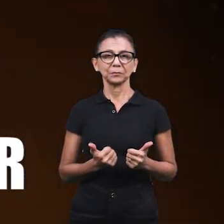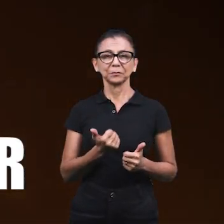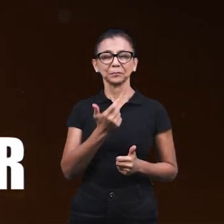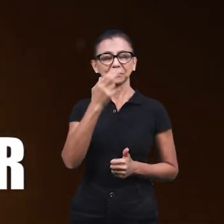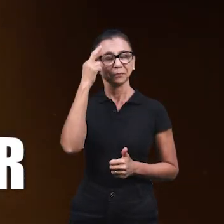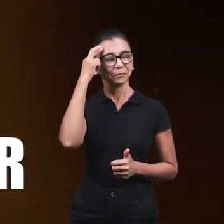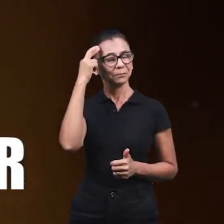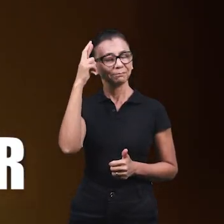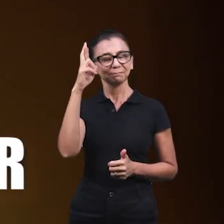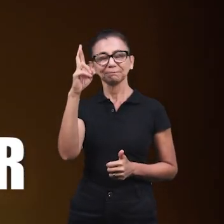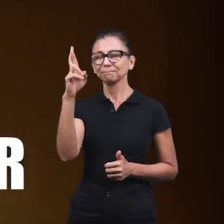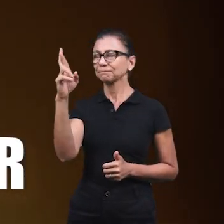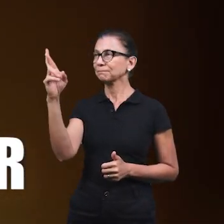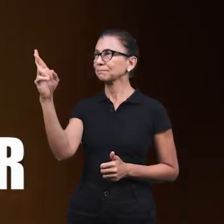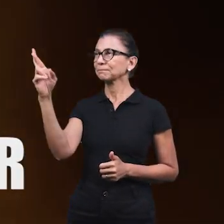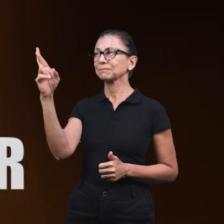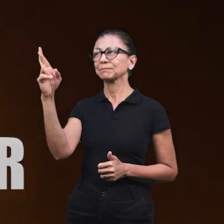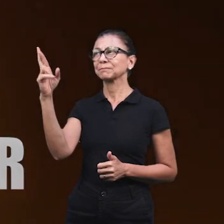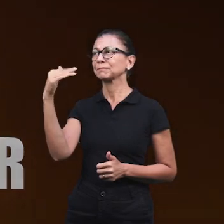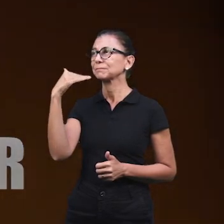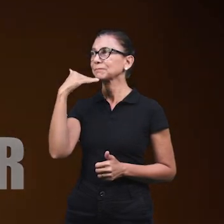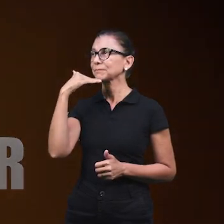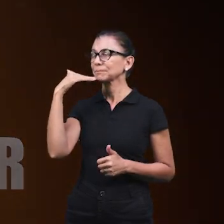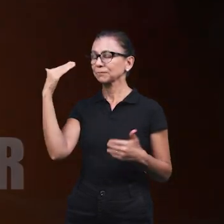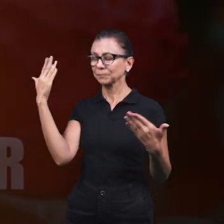purificar-me, meu Senhor.